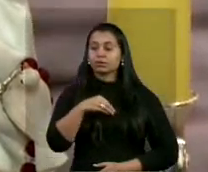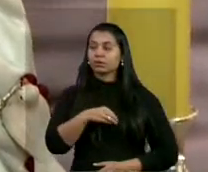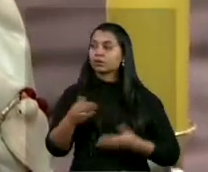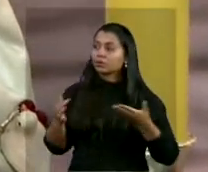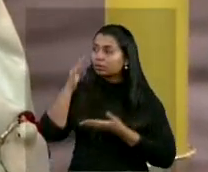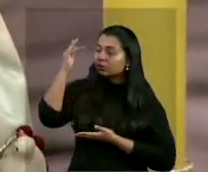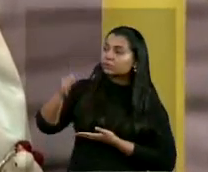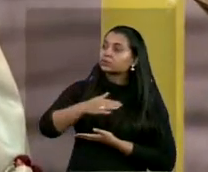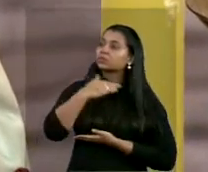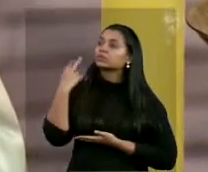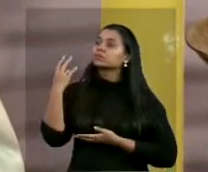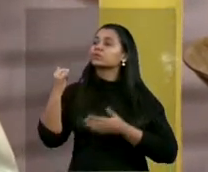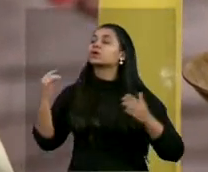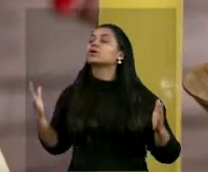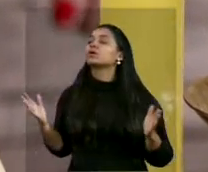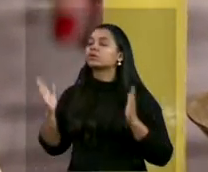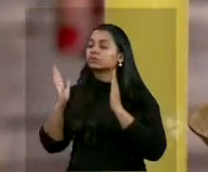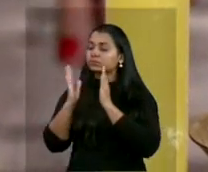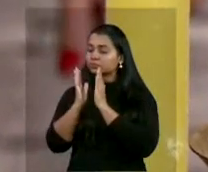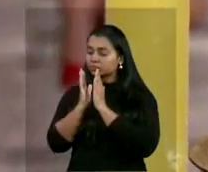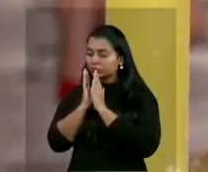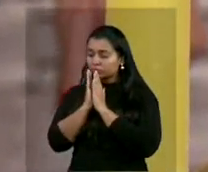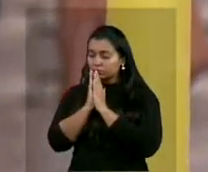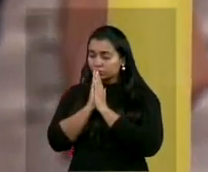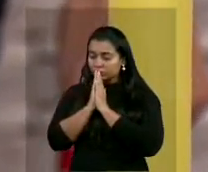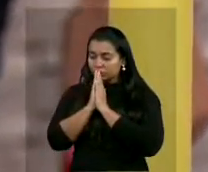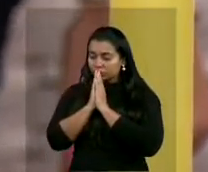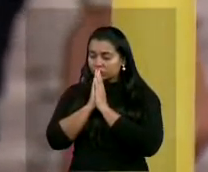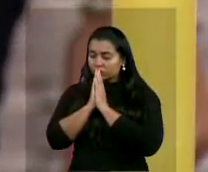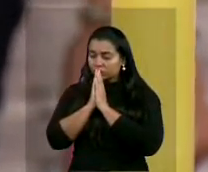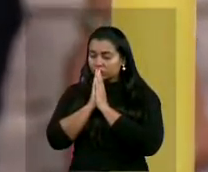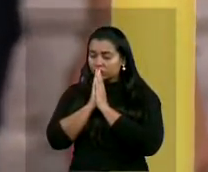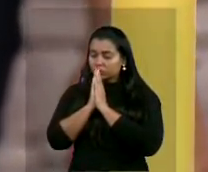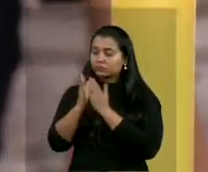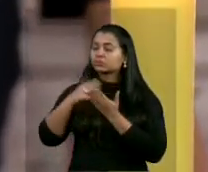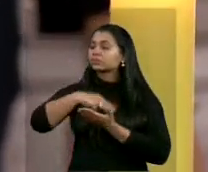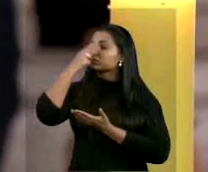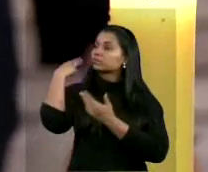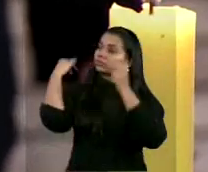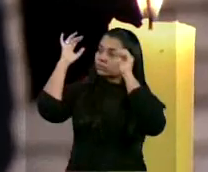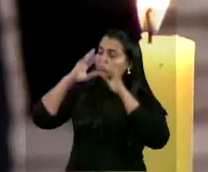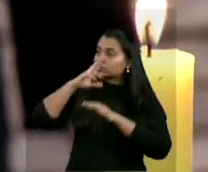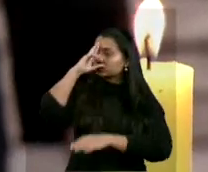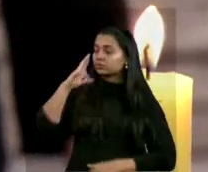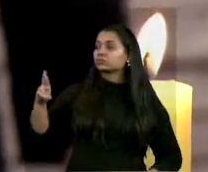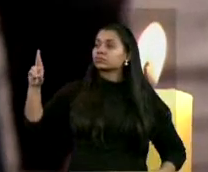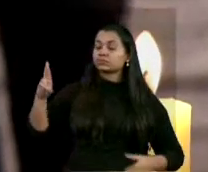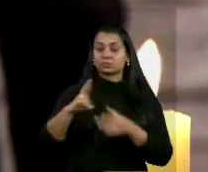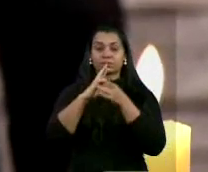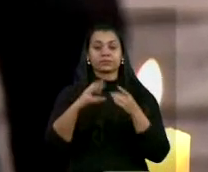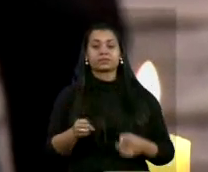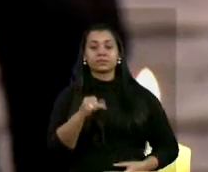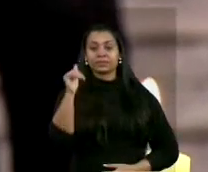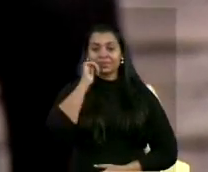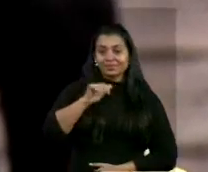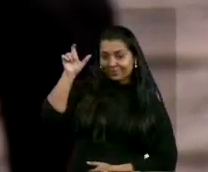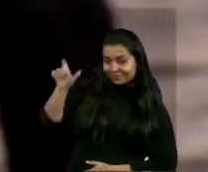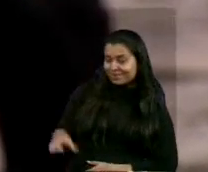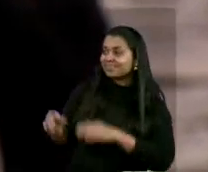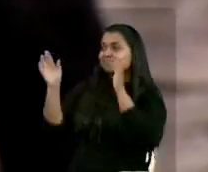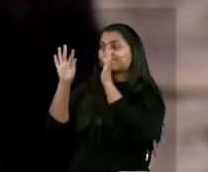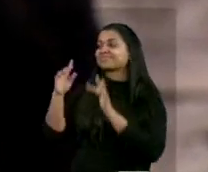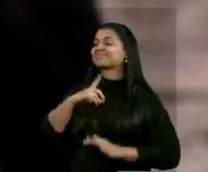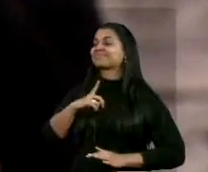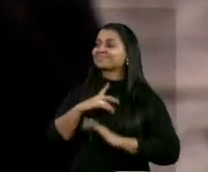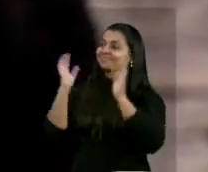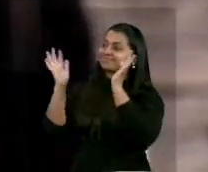por nós, pecadores, agora e na hora de nossa morte. Amém. Ave Maria, cheia de graça, o Senhor é